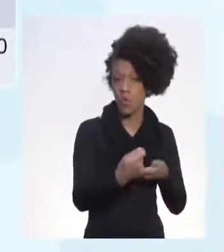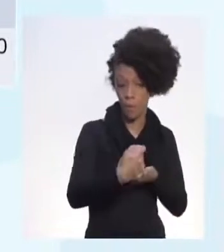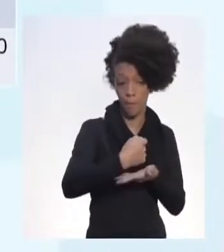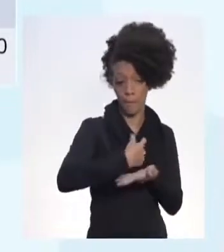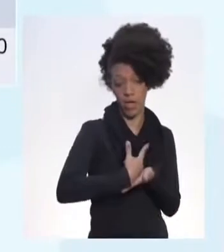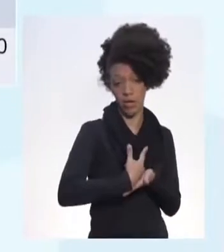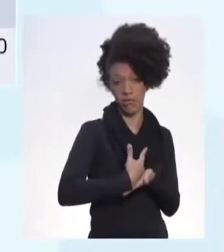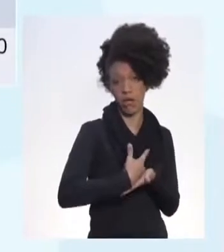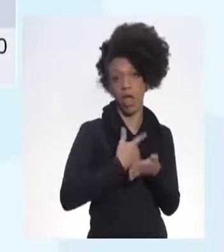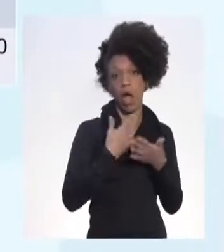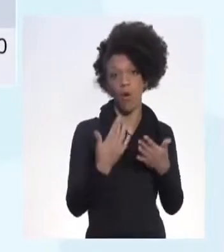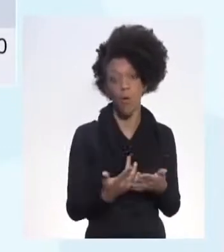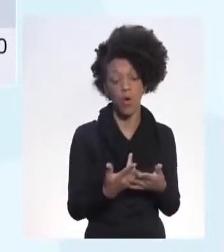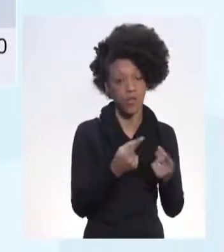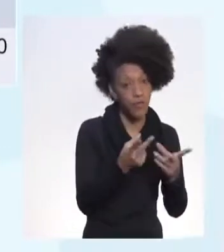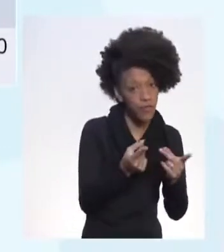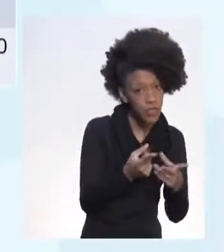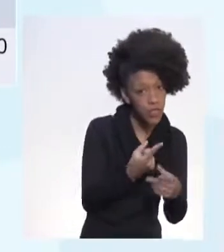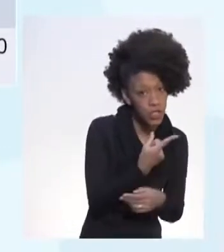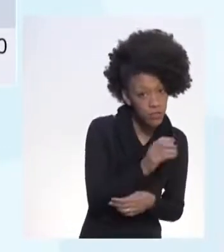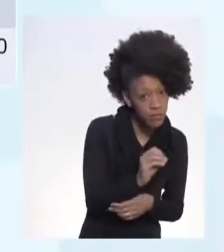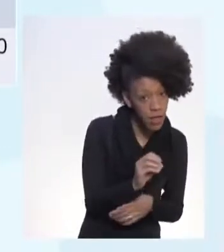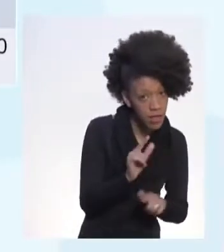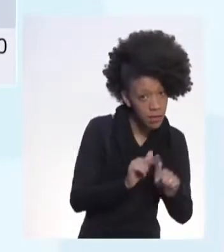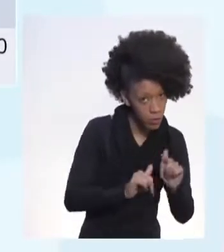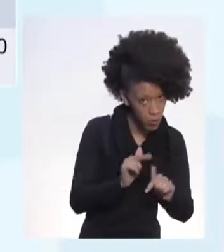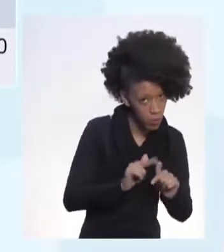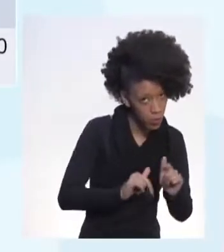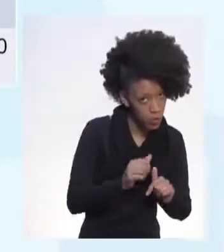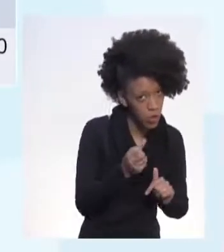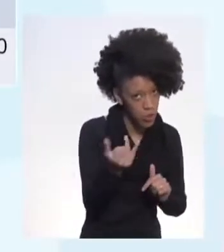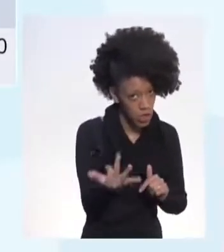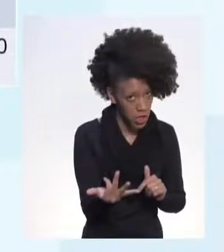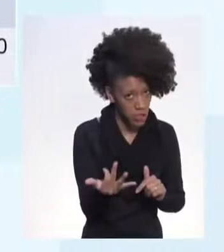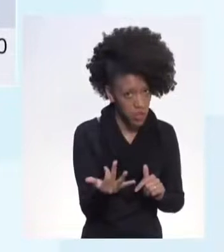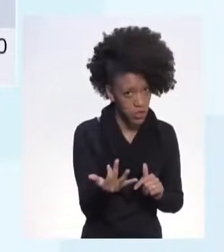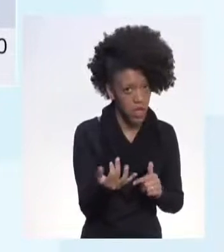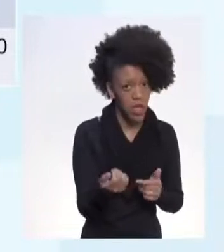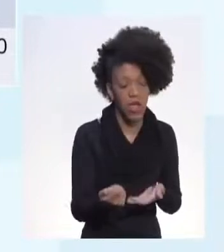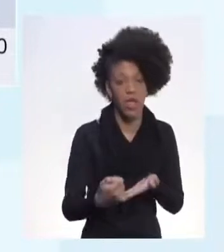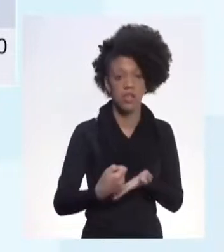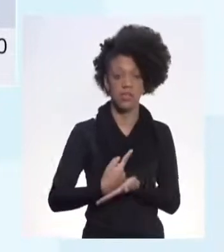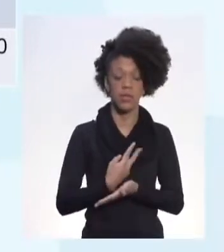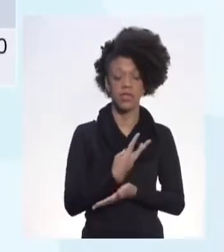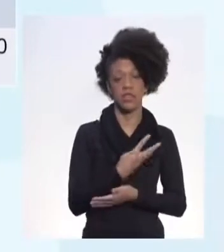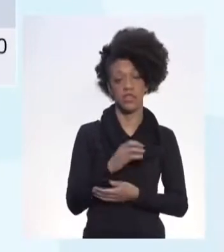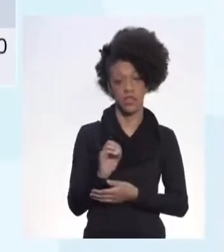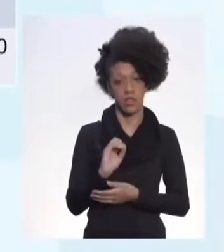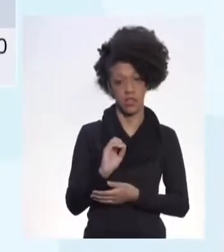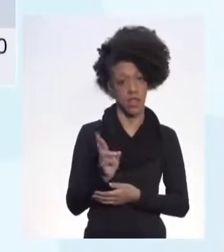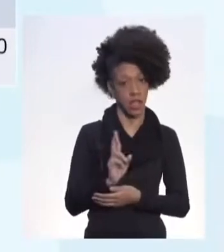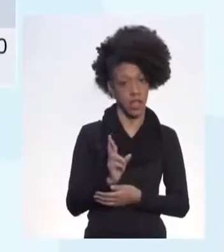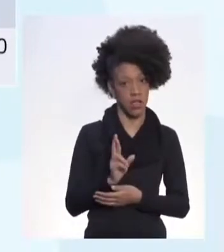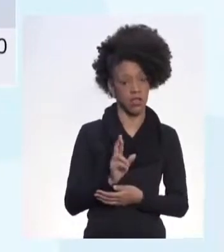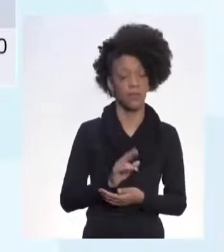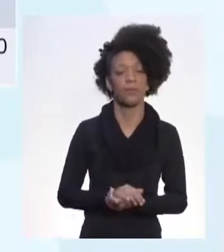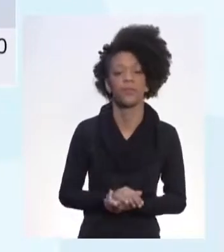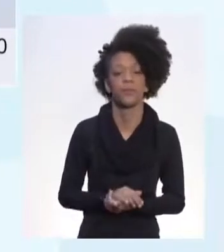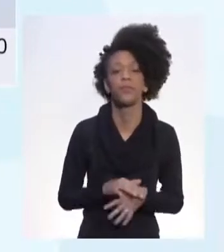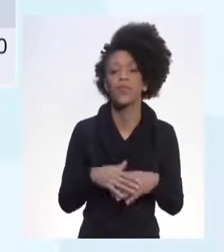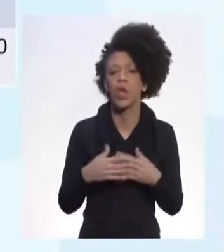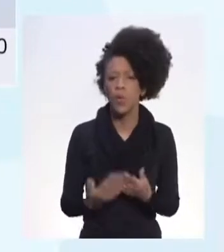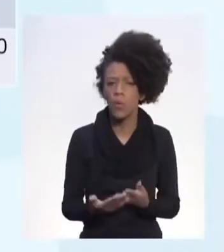seja, quando eu vendi 10 dessa quantidade desse produto, eu recebi R$30. Quando eu